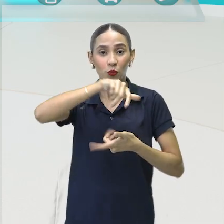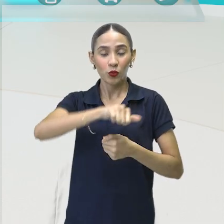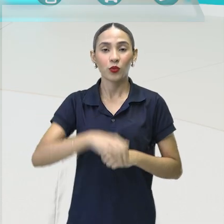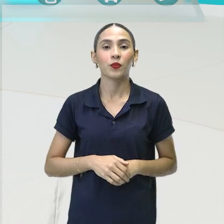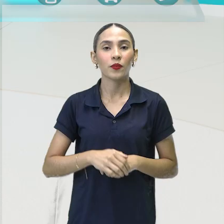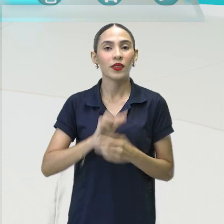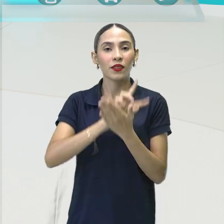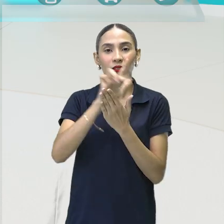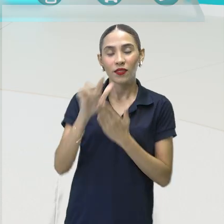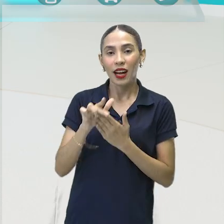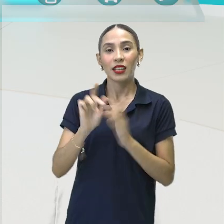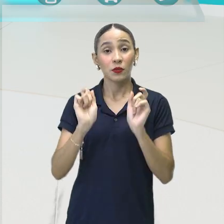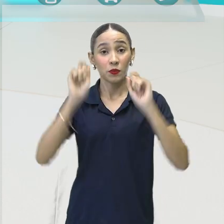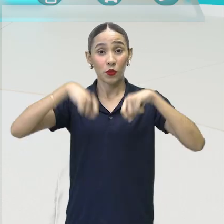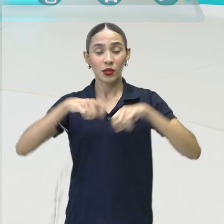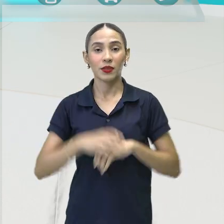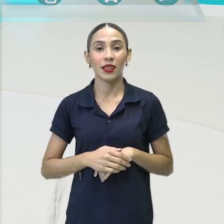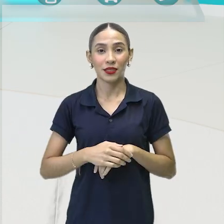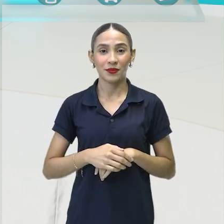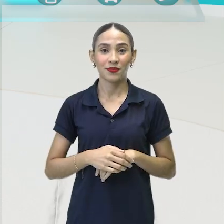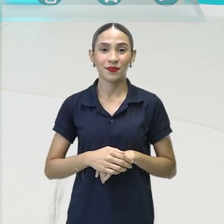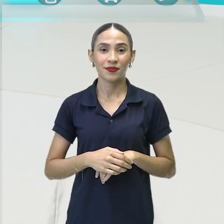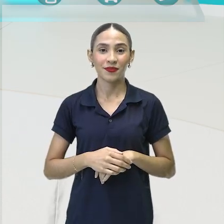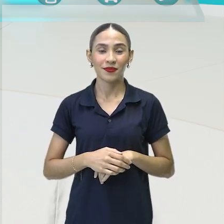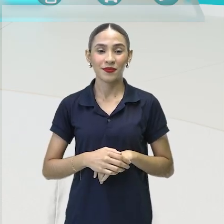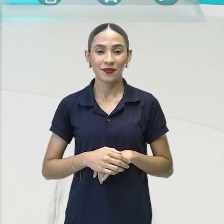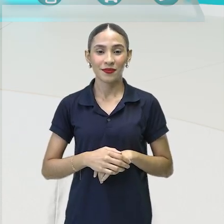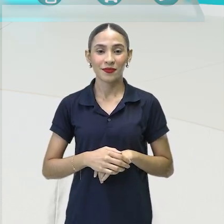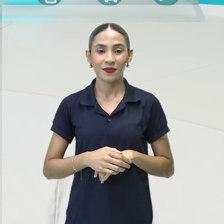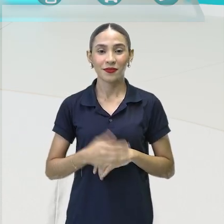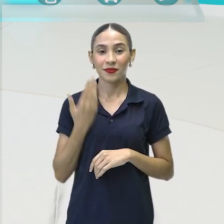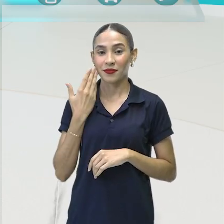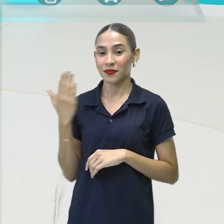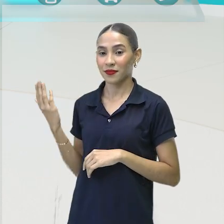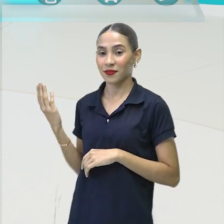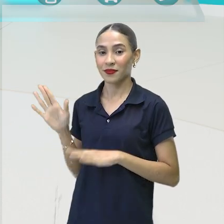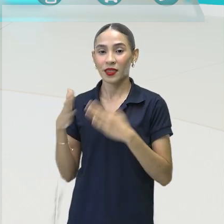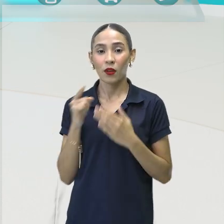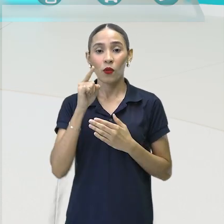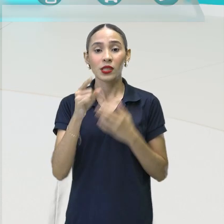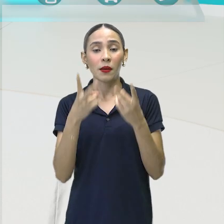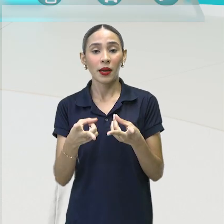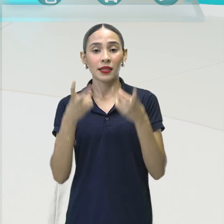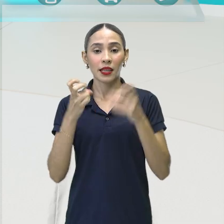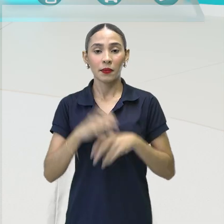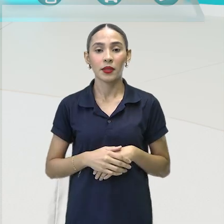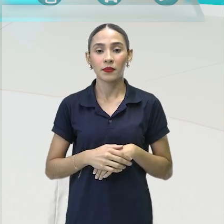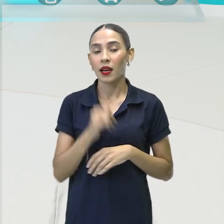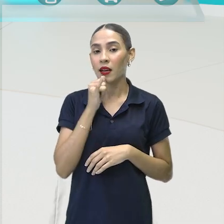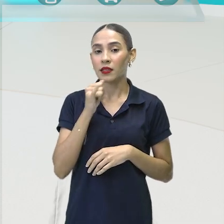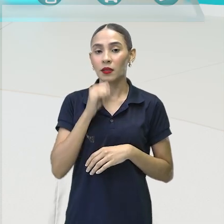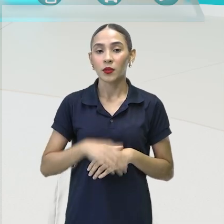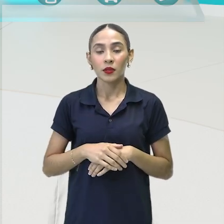que vem de várias possibilidades. Olha só. Aqui a gente consegue perceber que quando